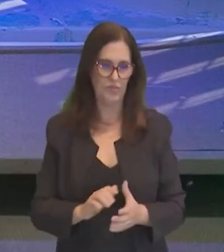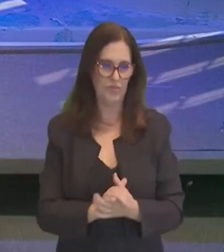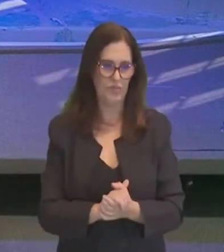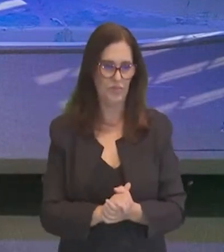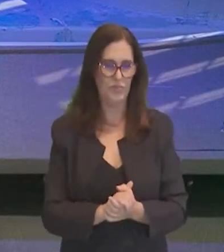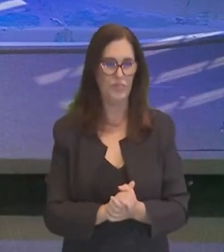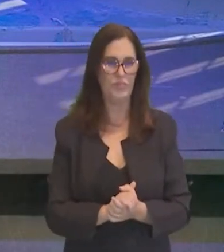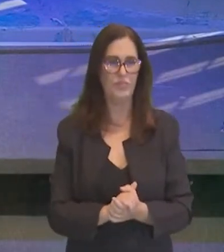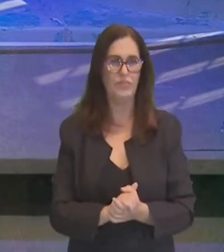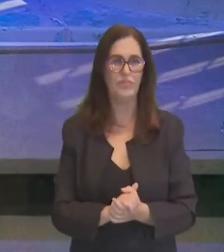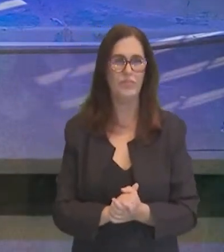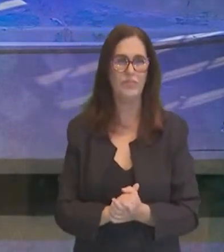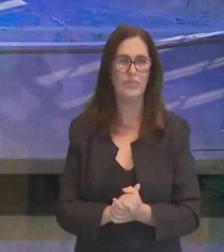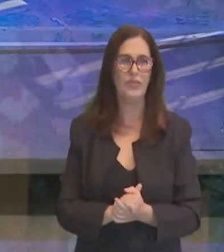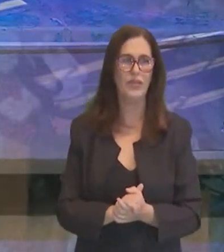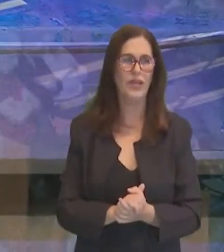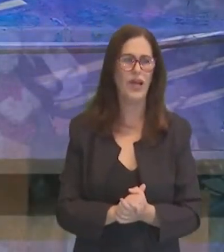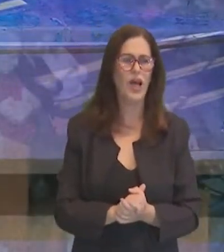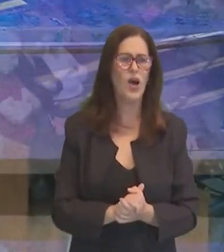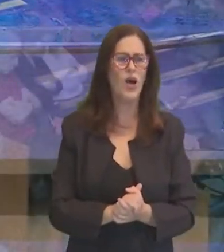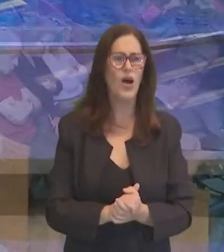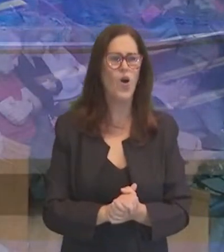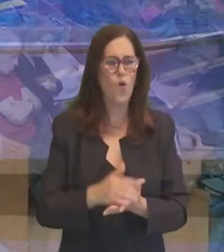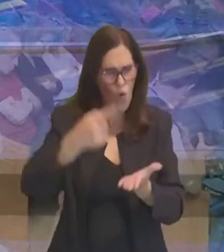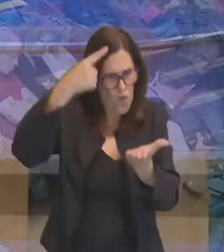E faça um novo compromisso com o Senhor.